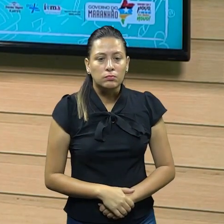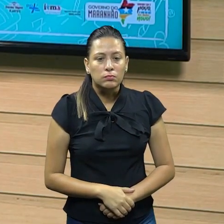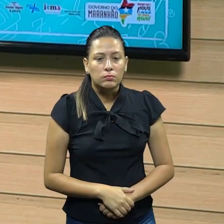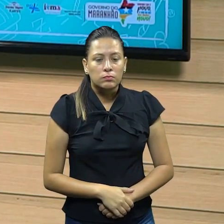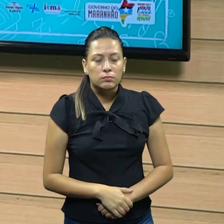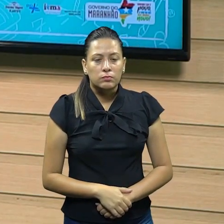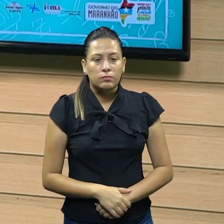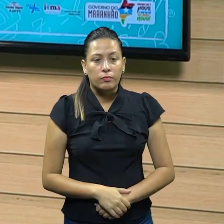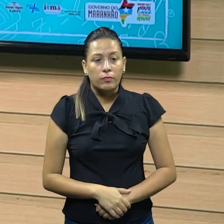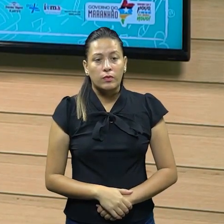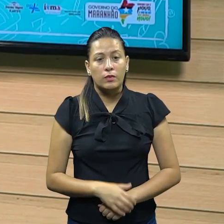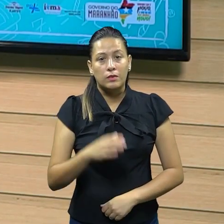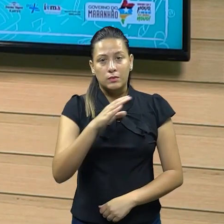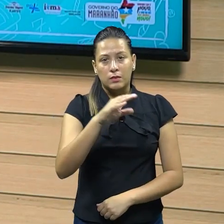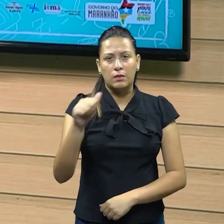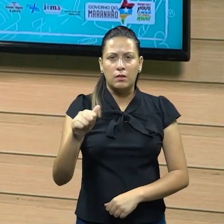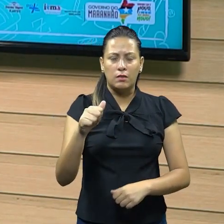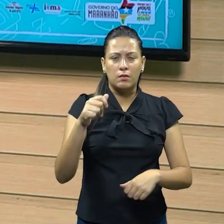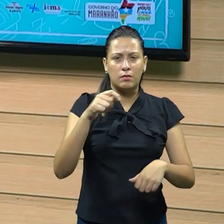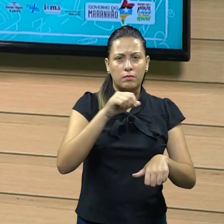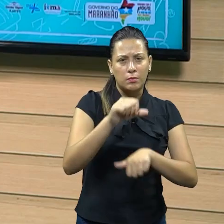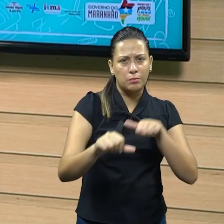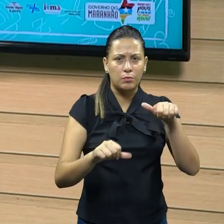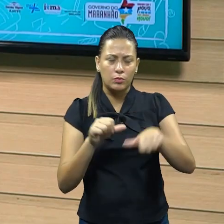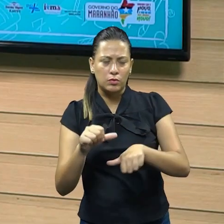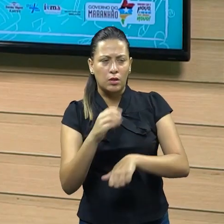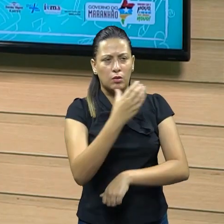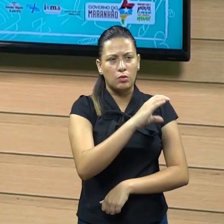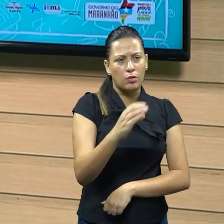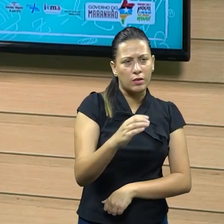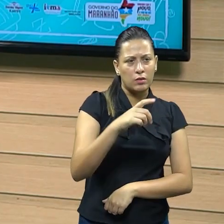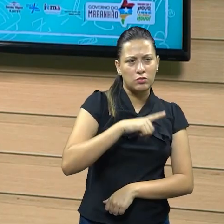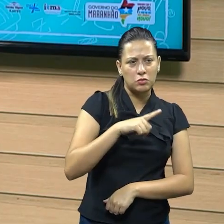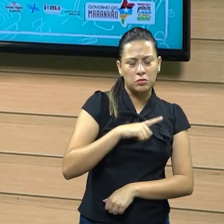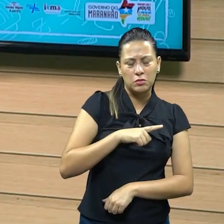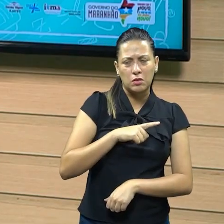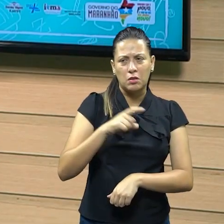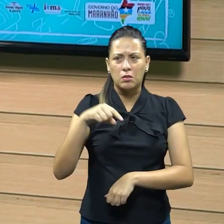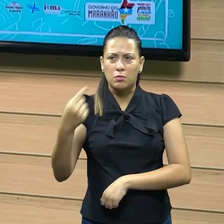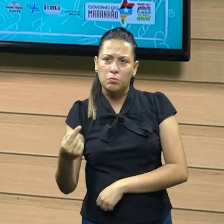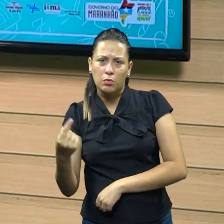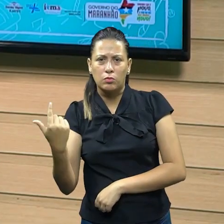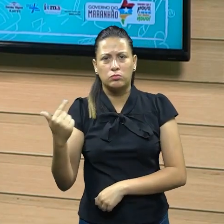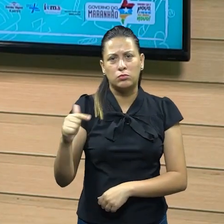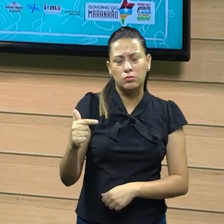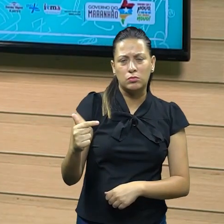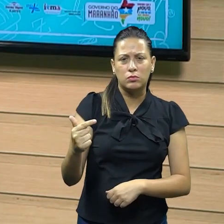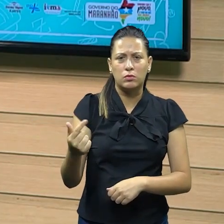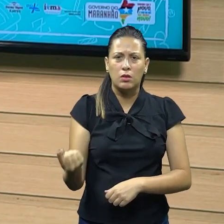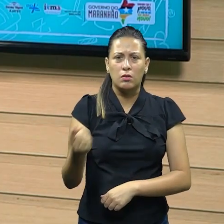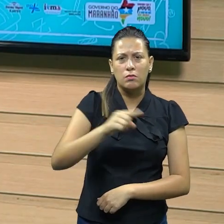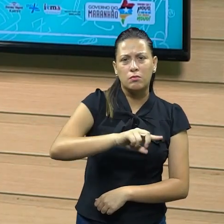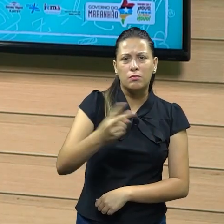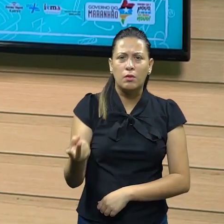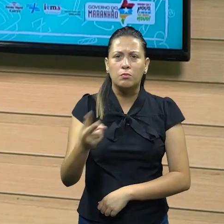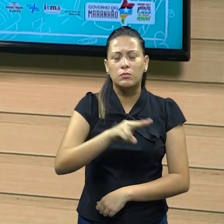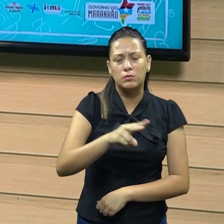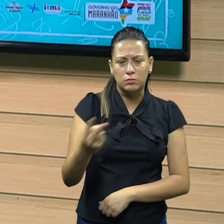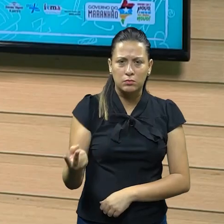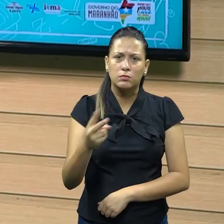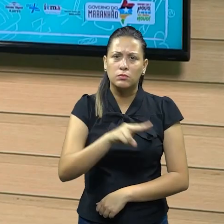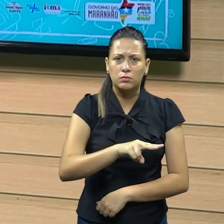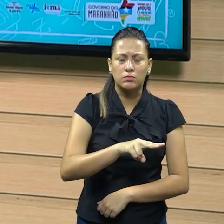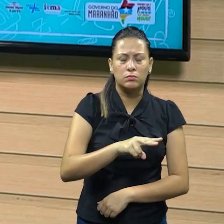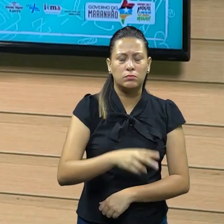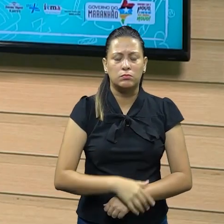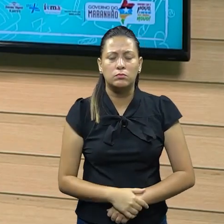vai alternando entre momentos de ter corrente e não ter corrente, e este fluxo de corrente, ele é alternado,